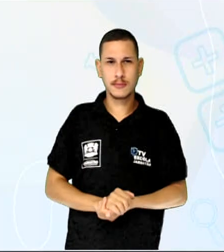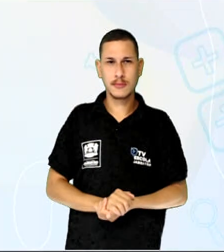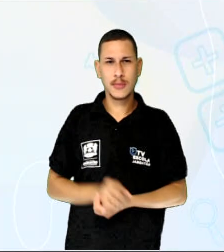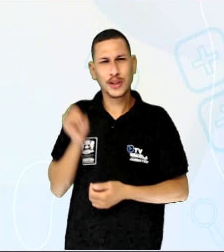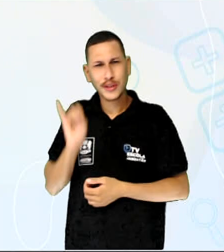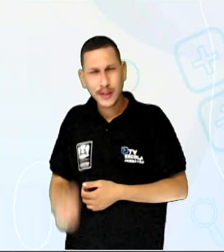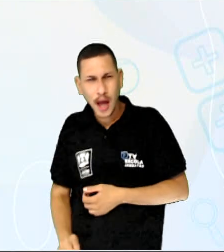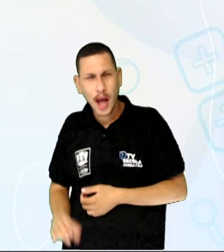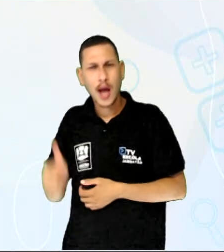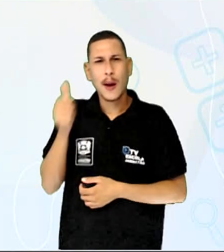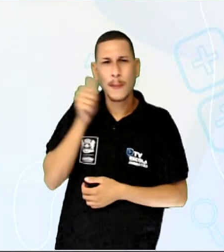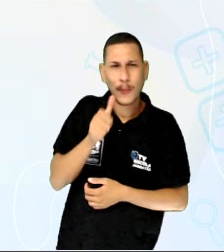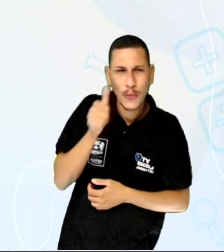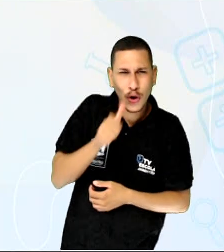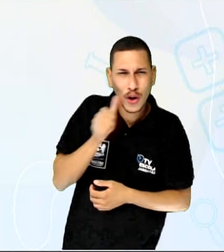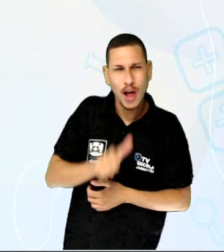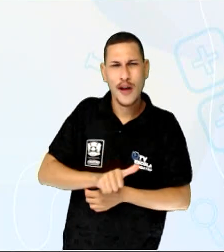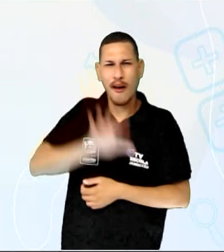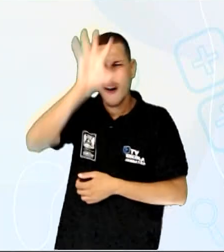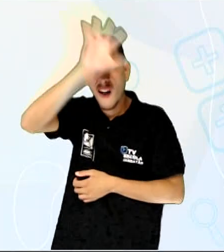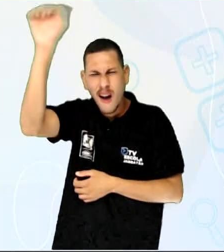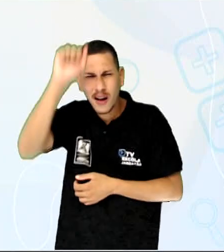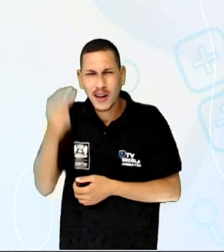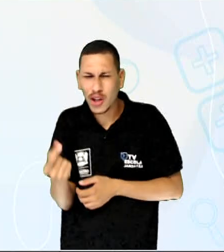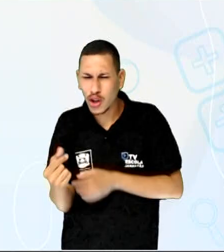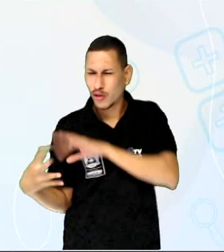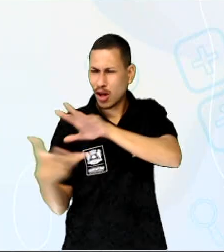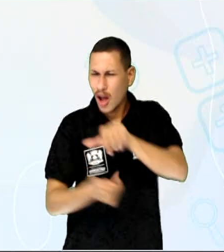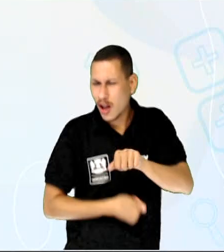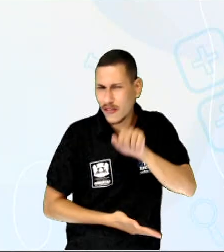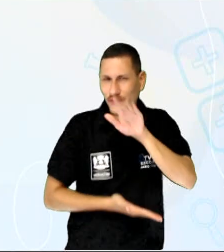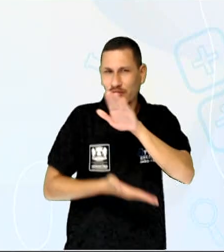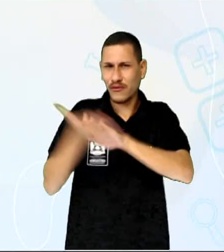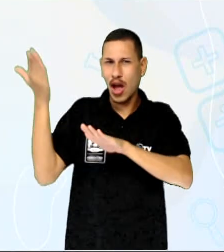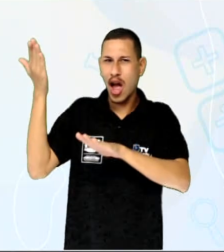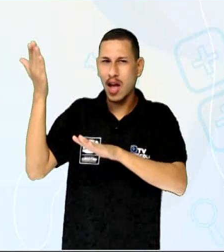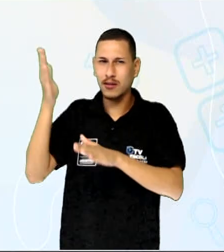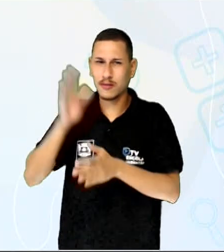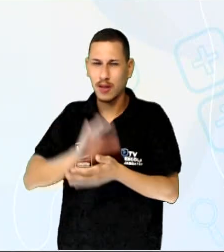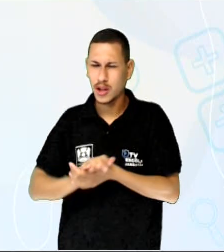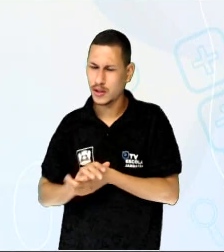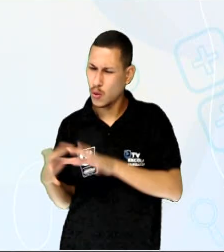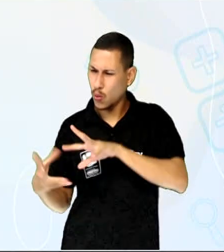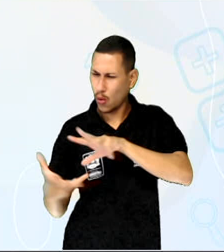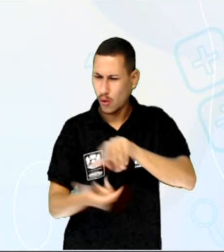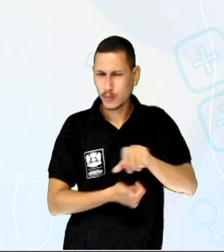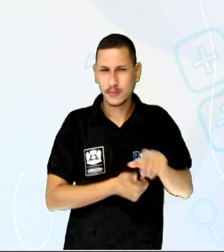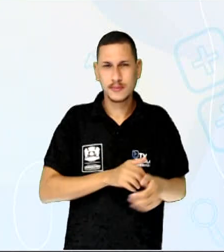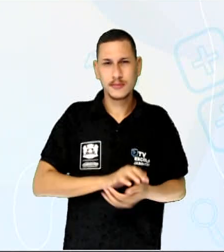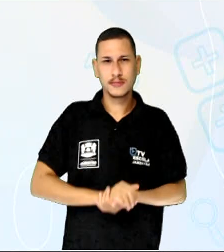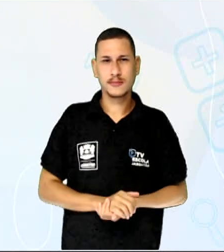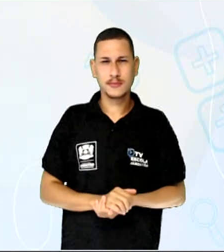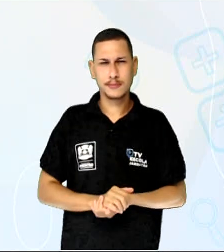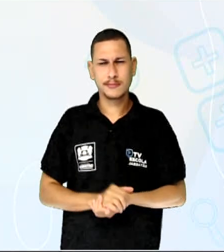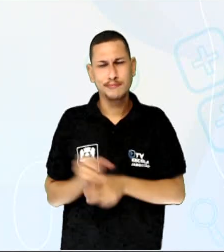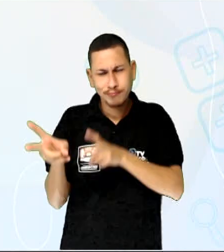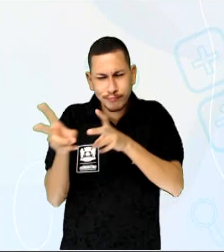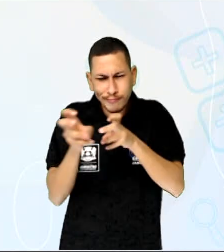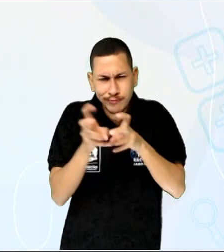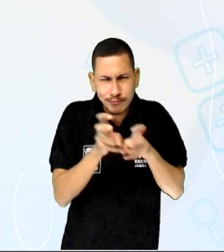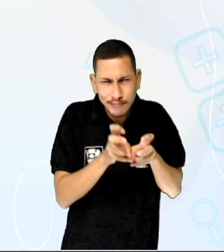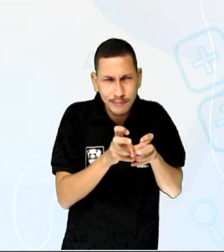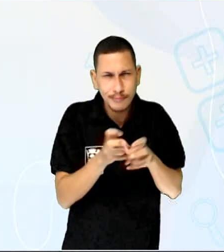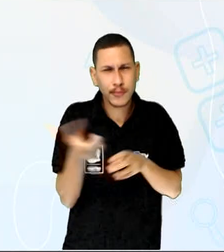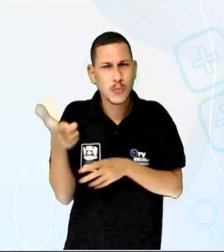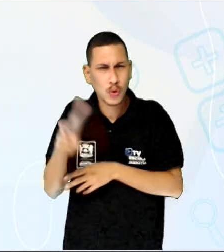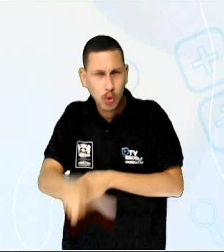the lottery, she would travel all over the world. Percebam, mais uma vez,